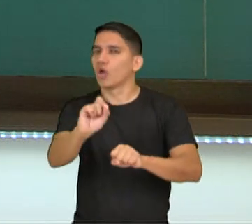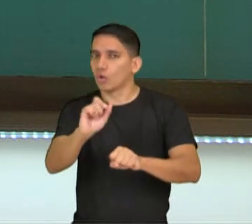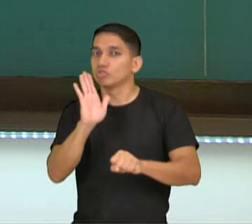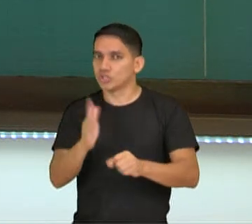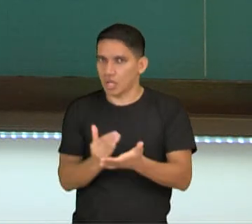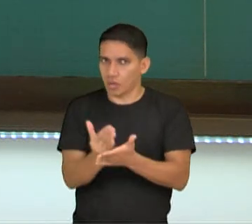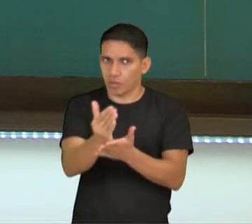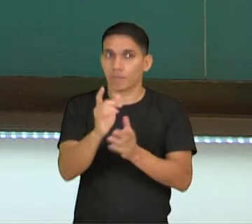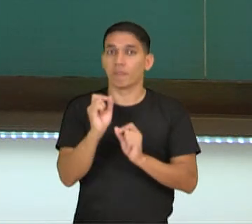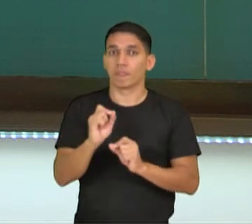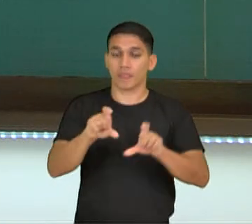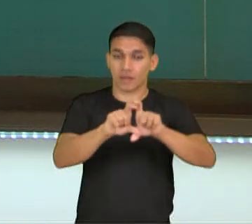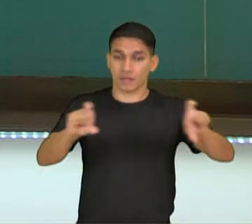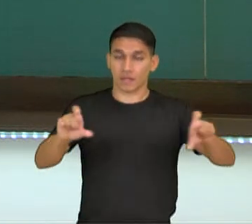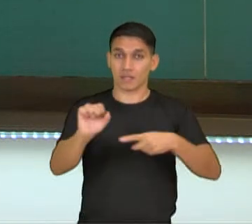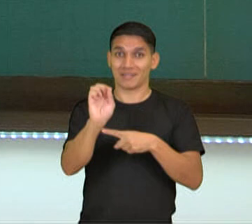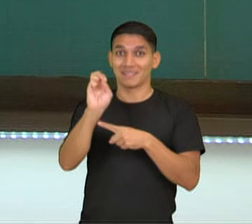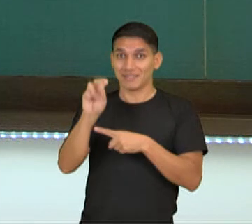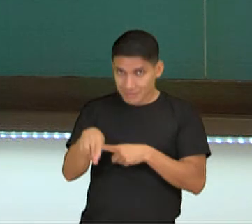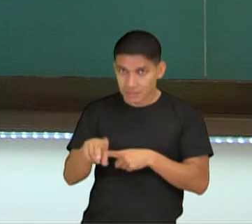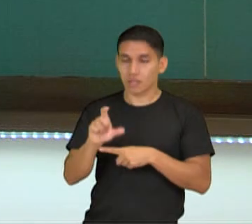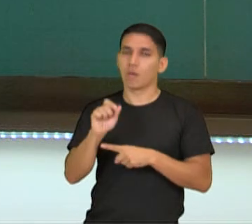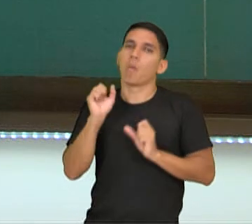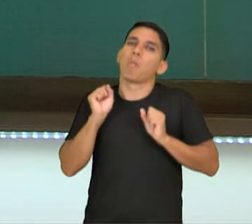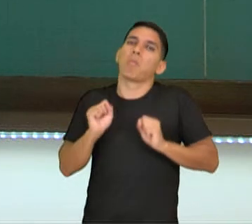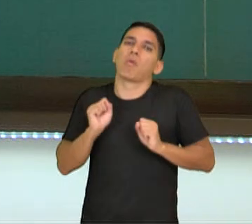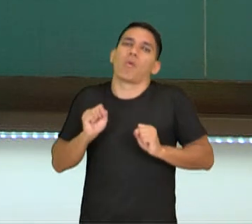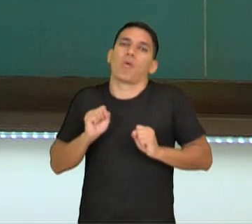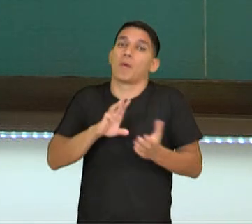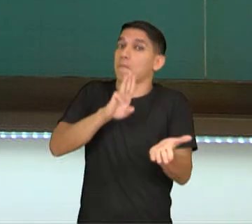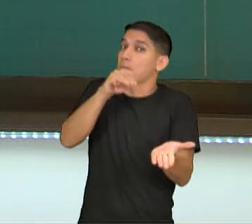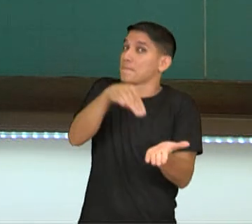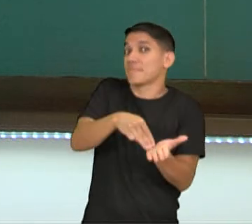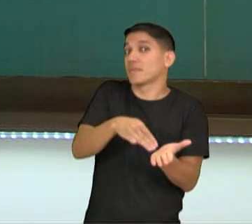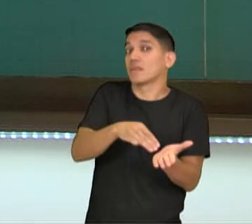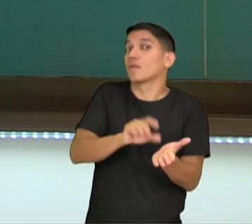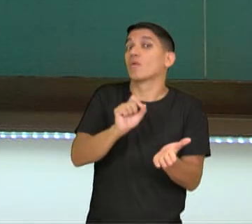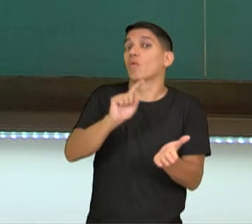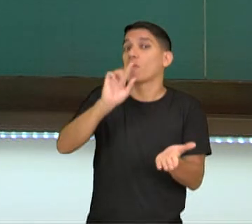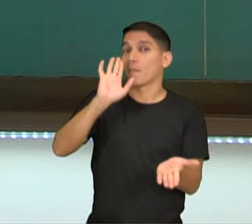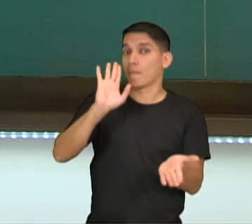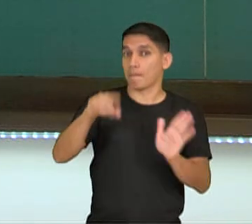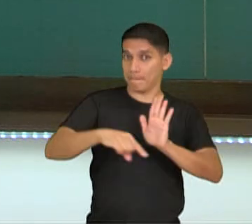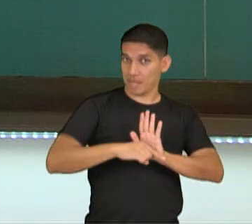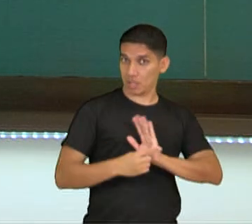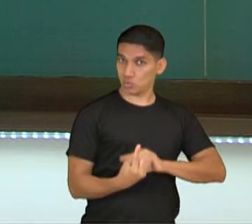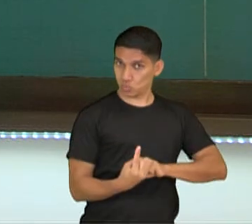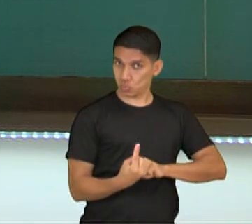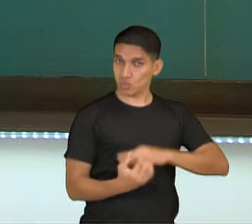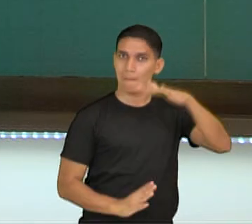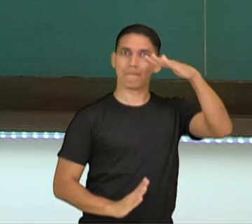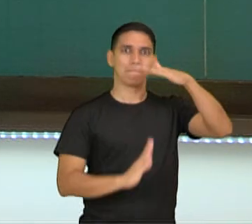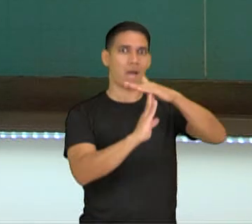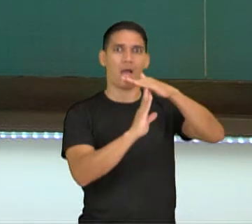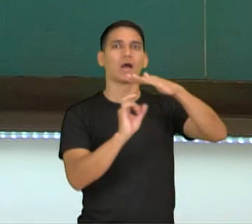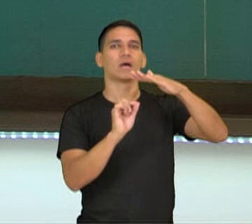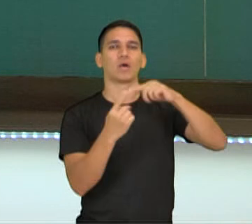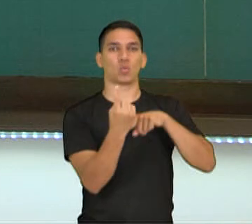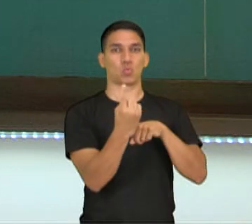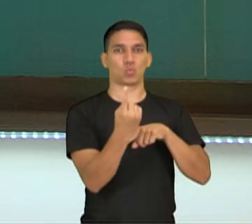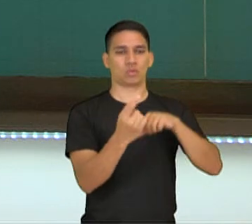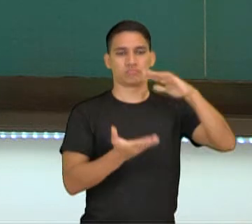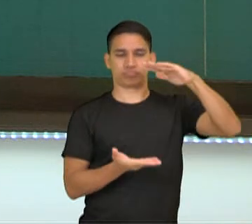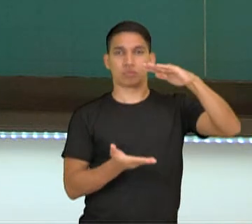tá? A função seno, ela pode ter como mínimo o valor menos 1 e como máximo o valor 1. Então, eu